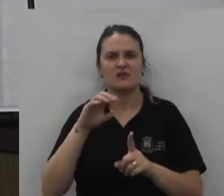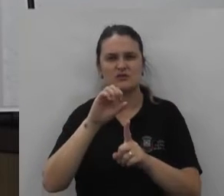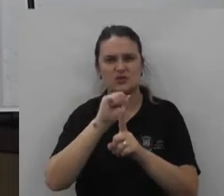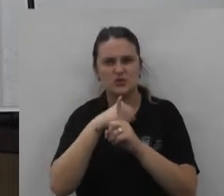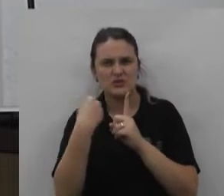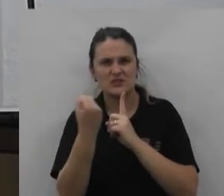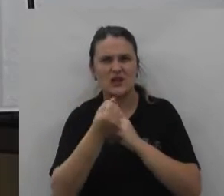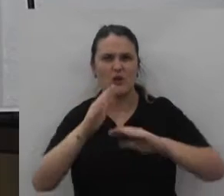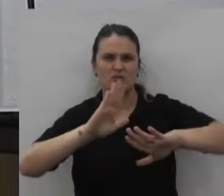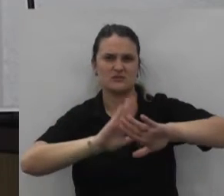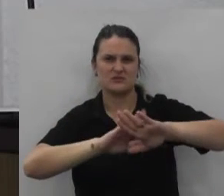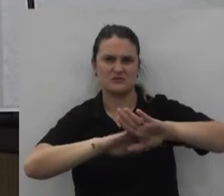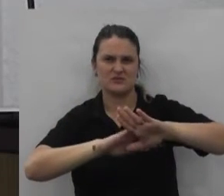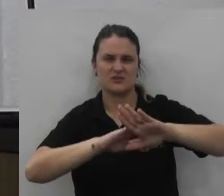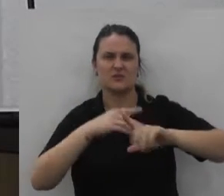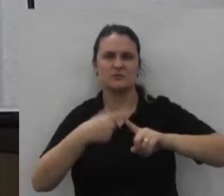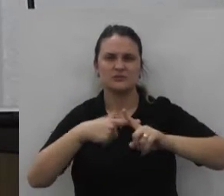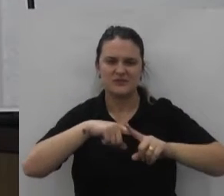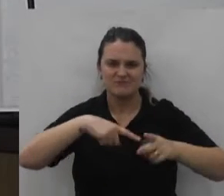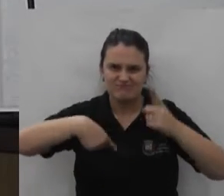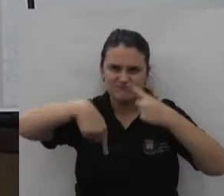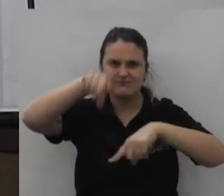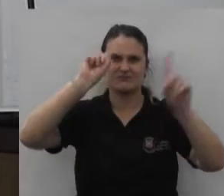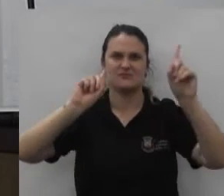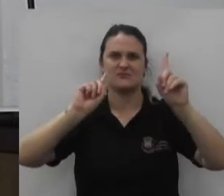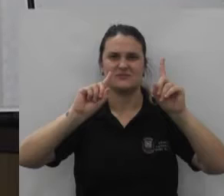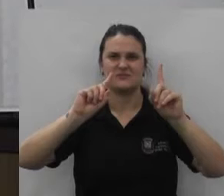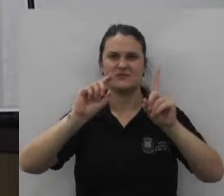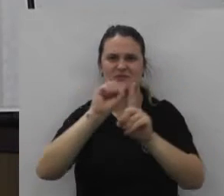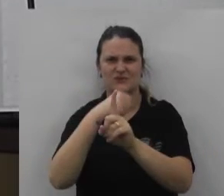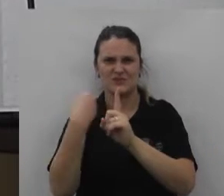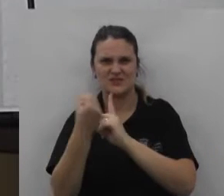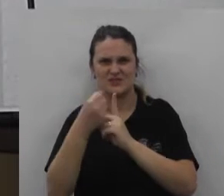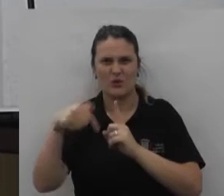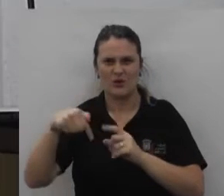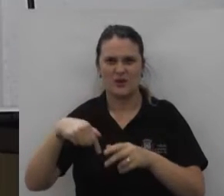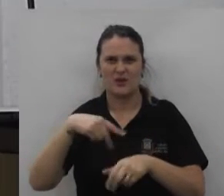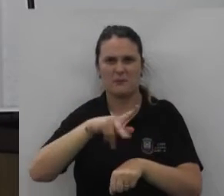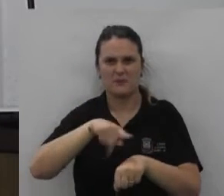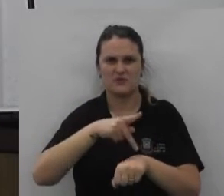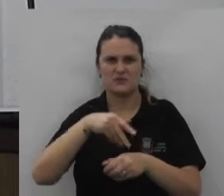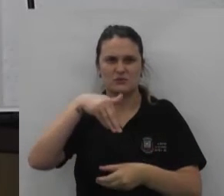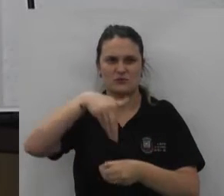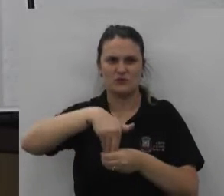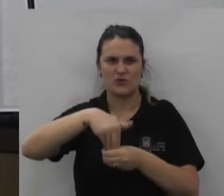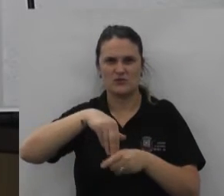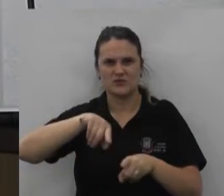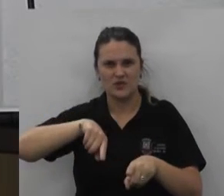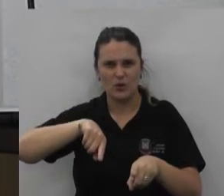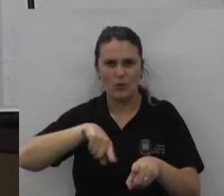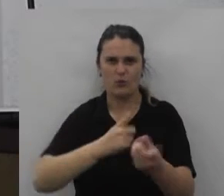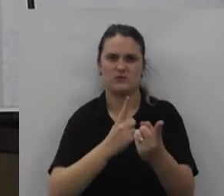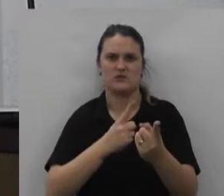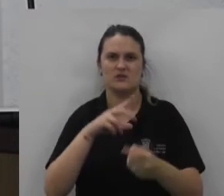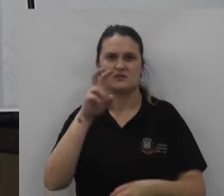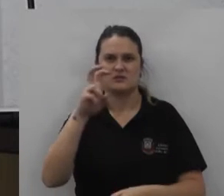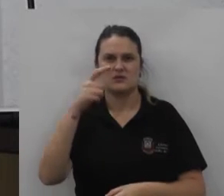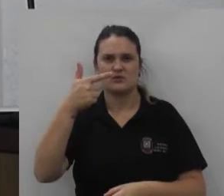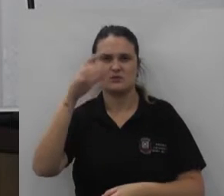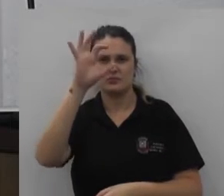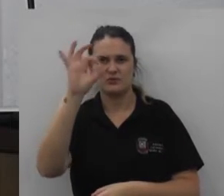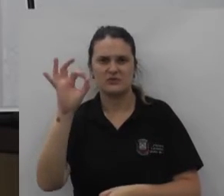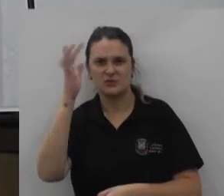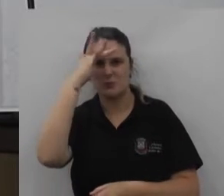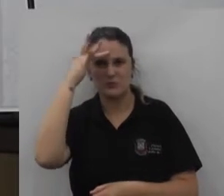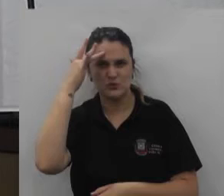o intento final, que seria a transformação do regime socialista nesse país. O povo votou contra. 52%